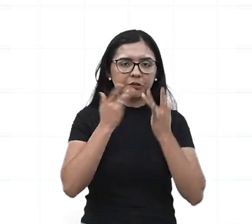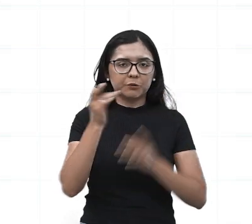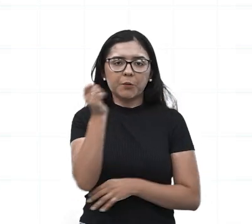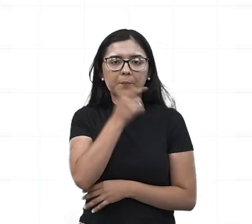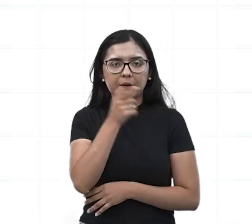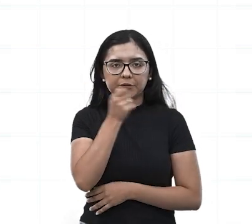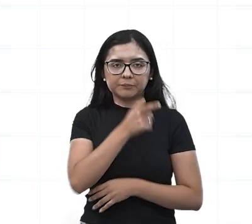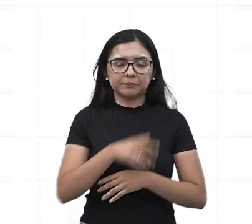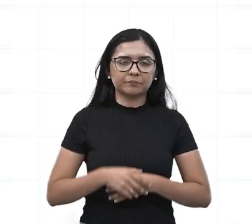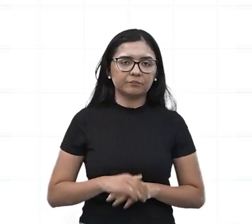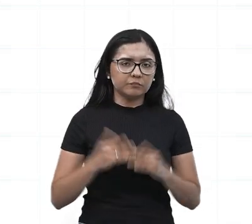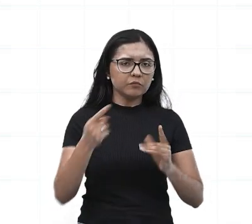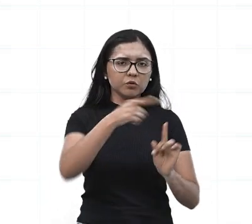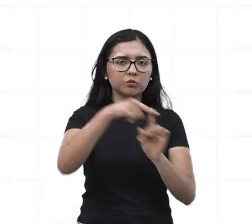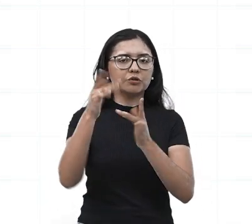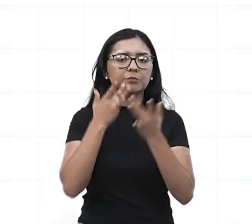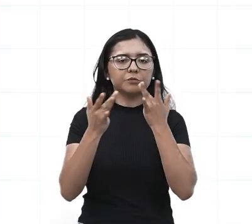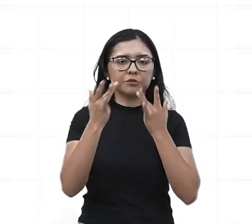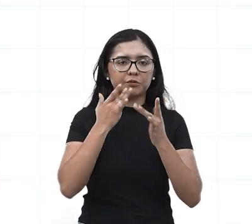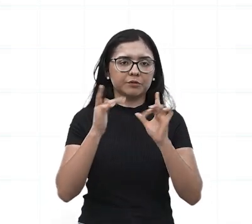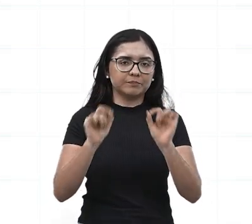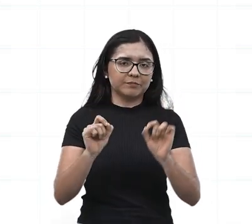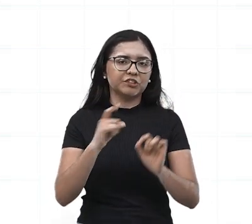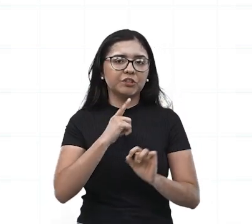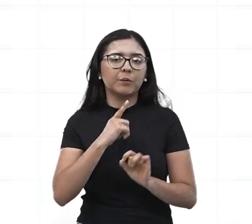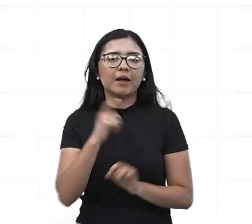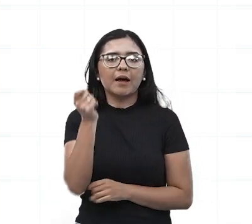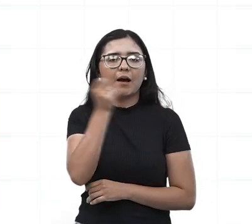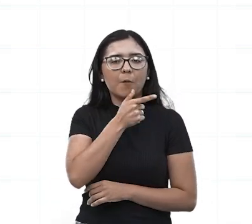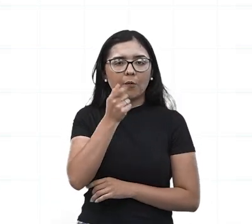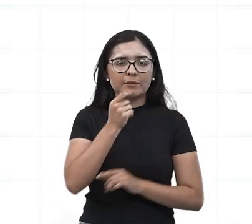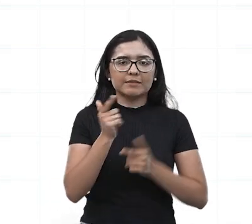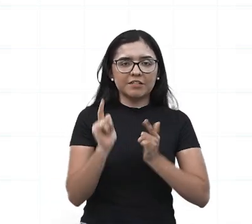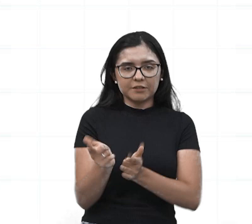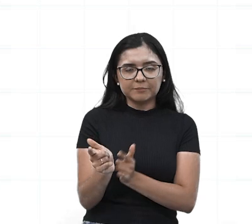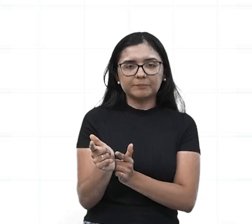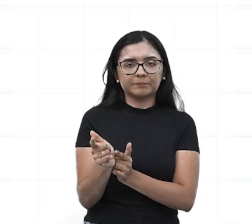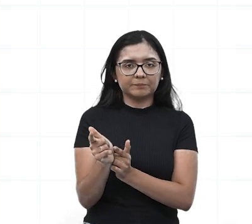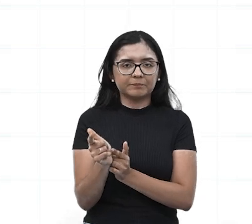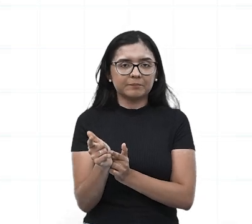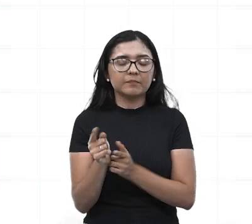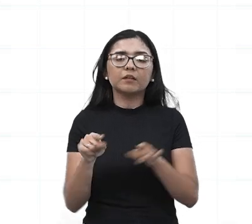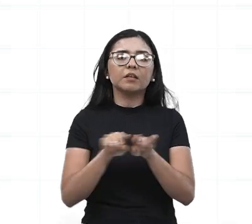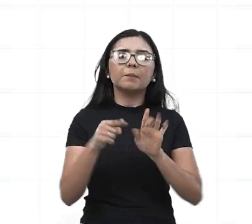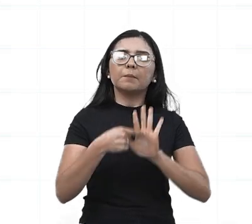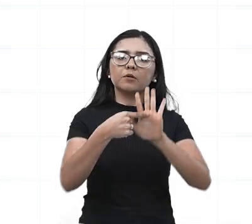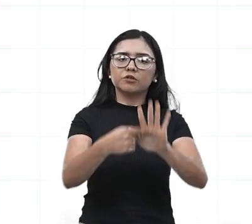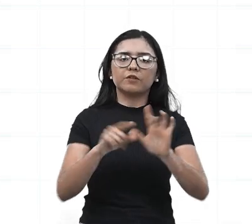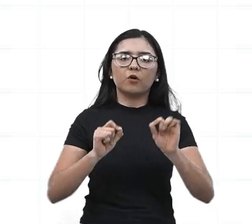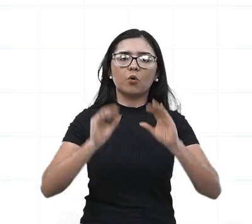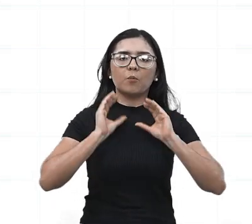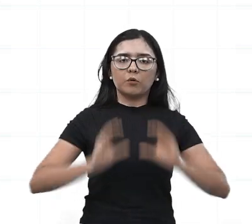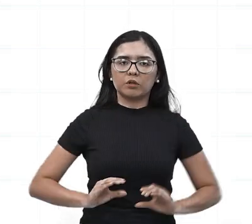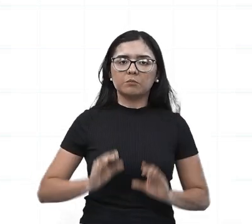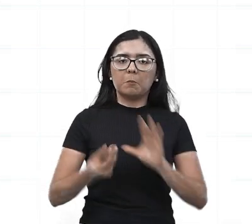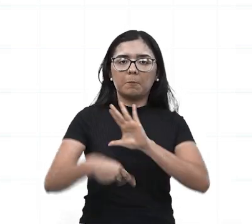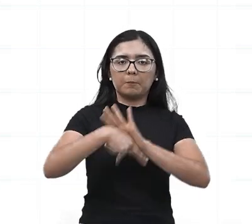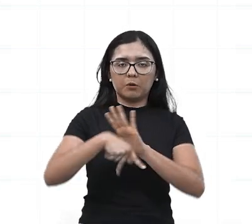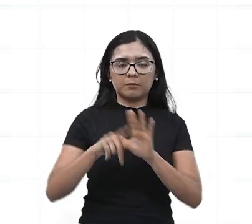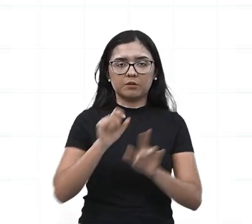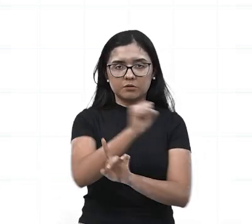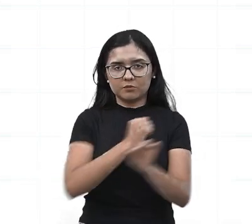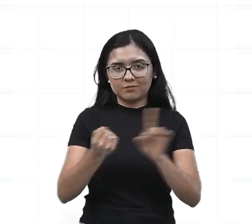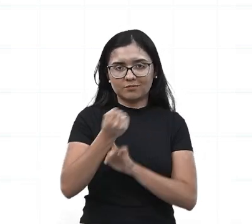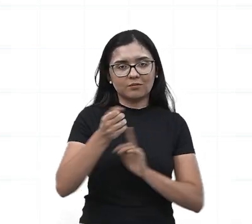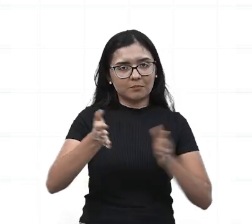teatral baseado no humor e na sátira que abordava os comportamentos da sociedade